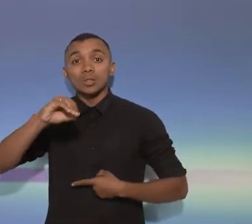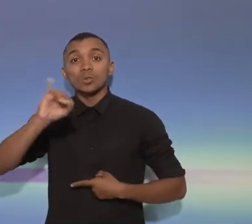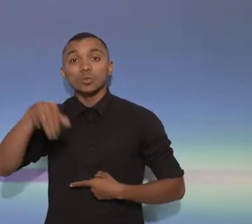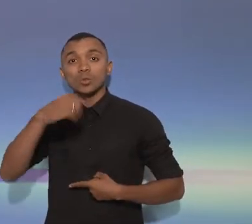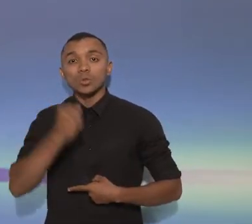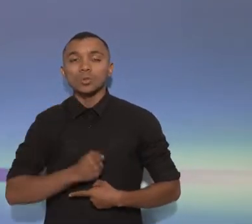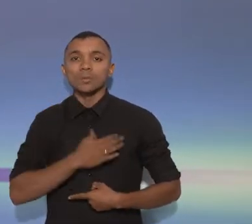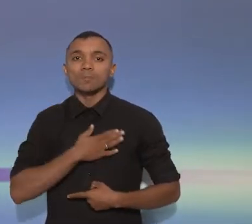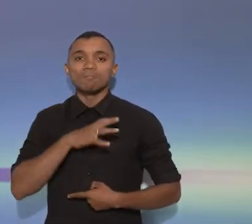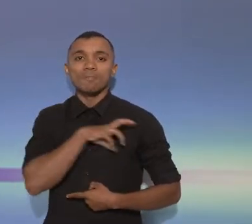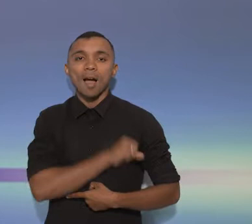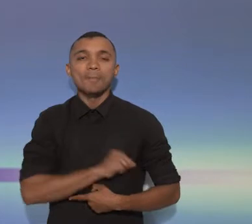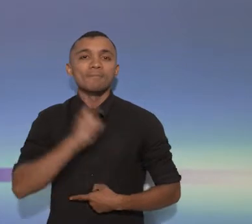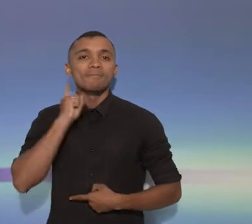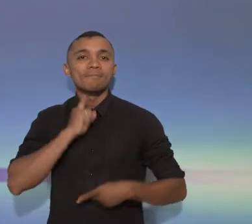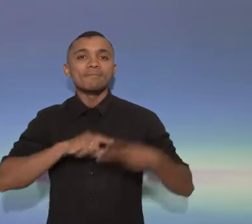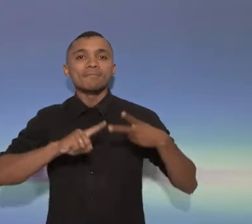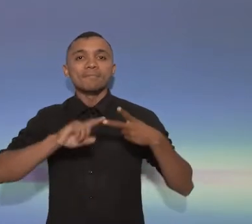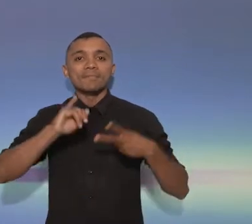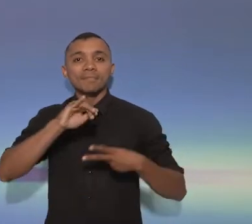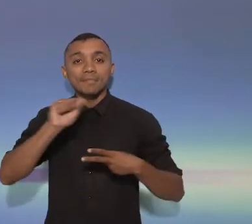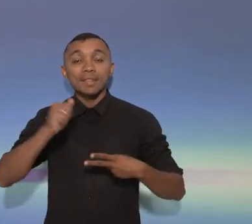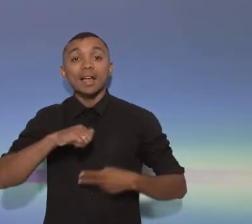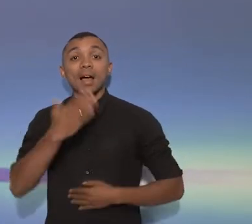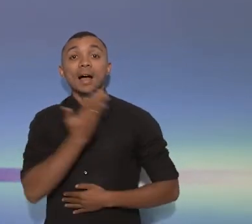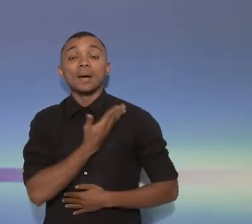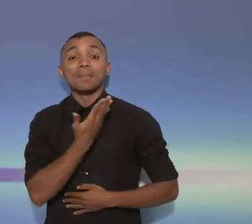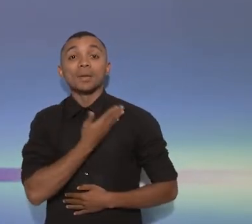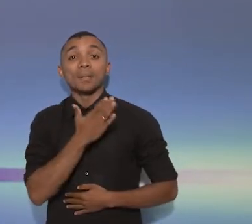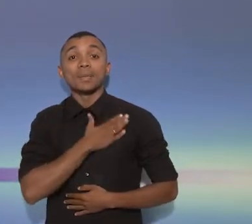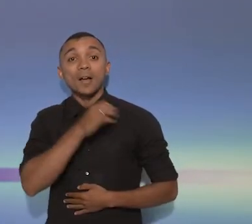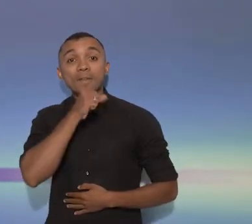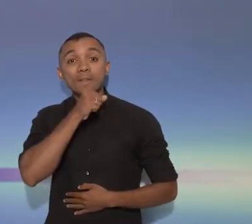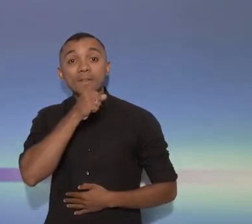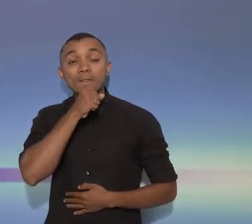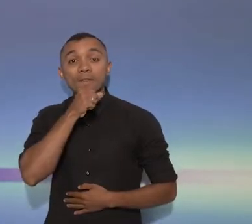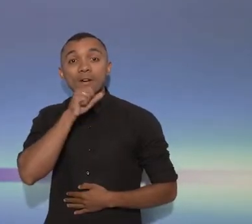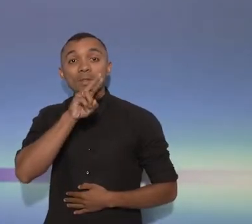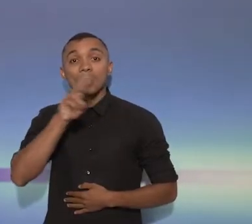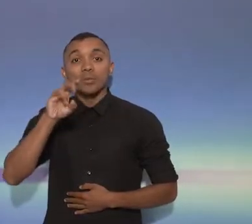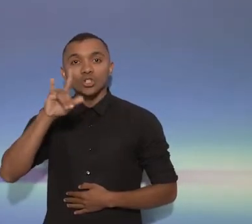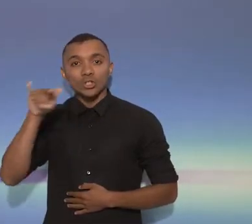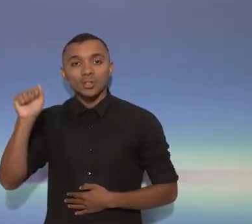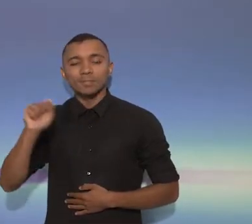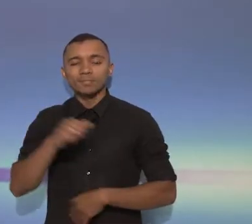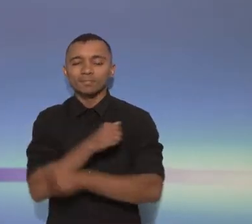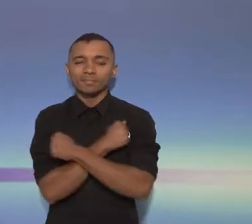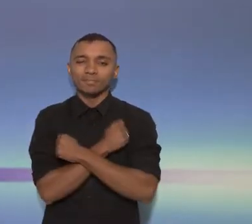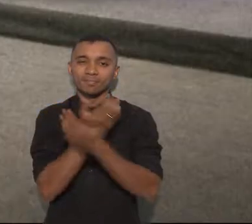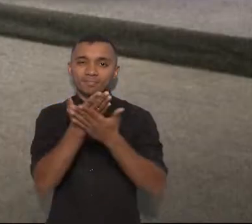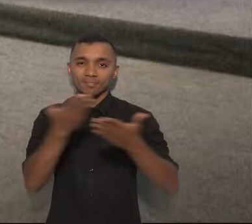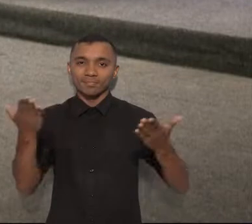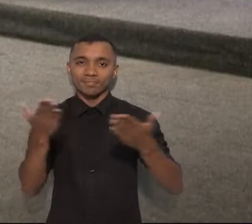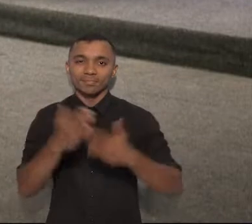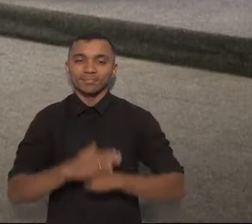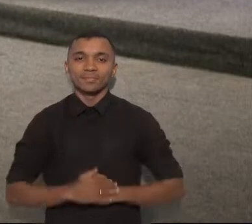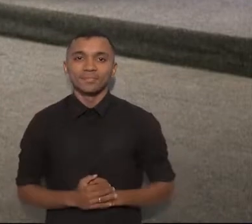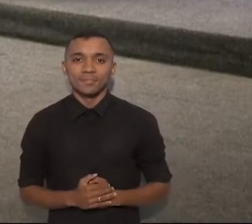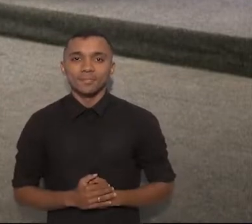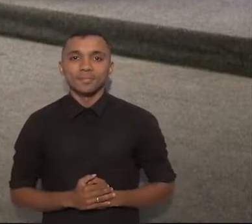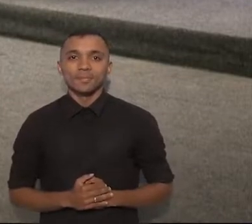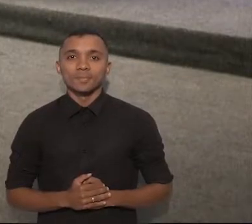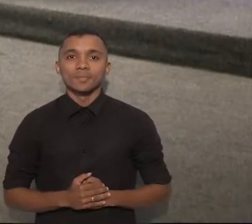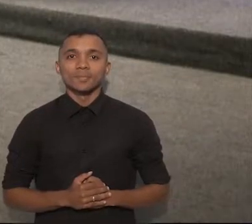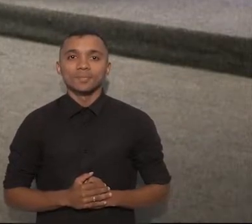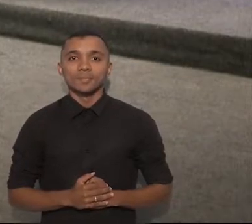do Flamengo e do Icasa, é amigo da dona Juranira, que é a minha avó, e está sempre nos acompanhando. Um abraço aí para você. E é uma pena, viu, a não